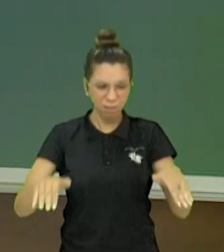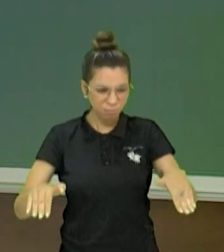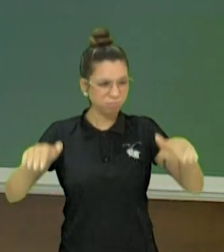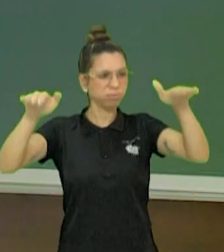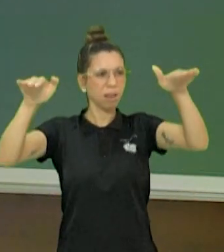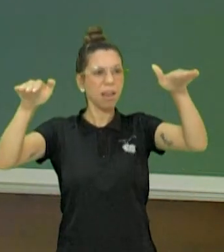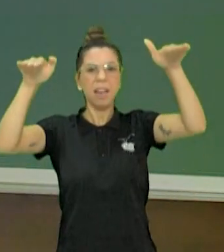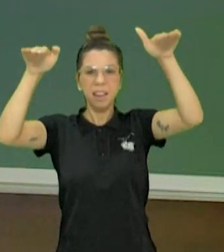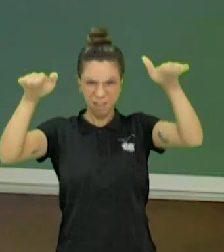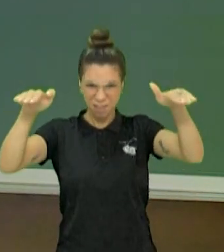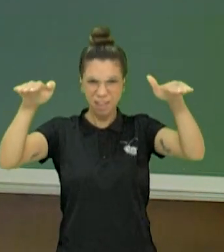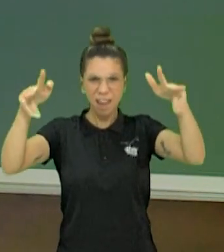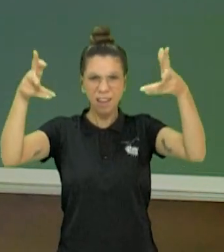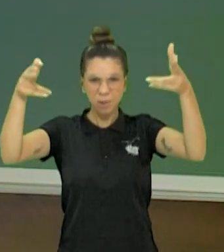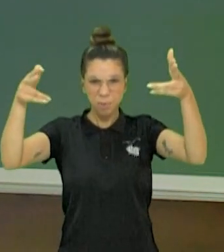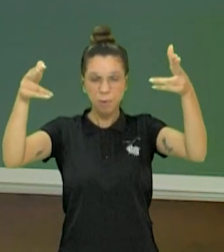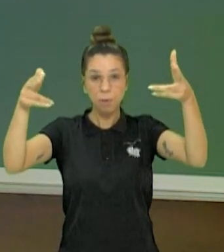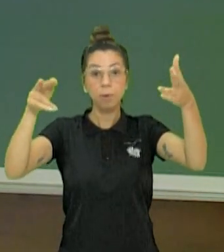bom? Number 2.